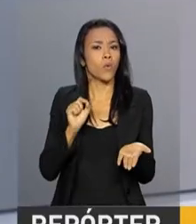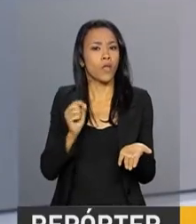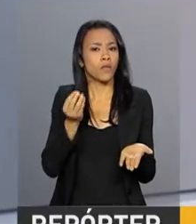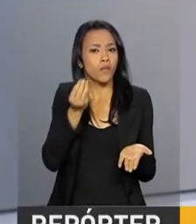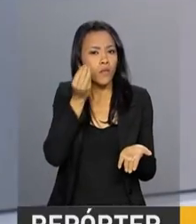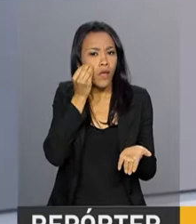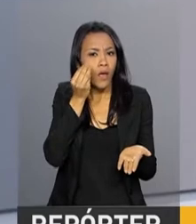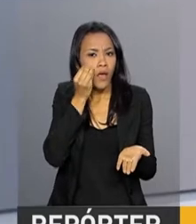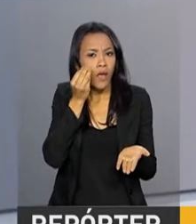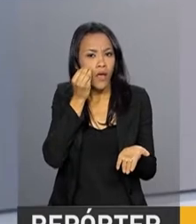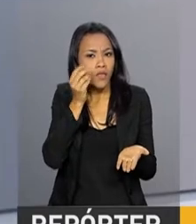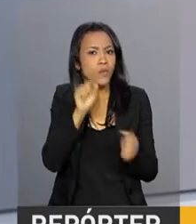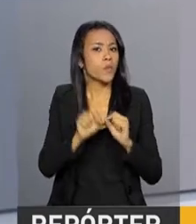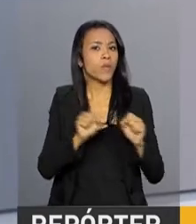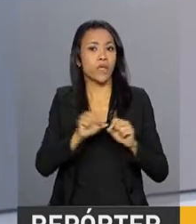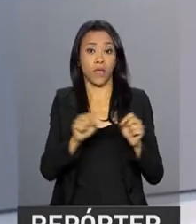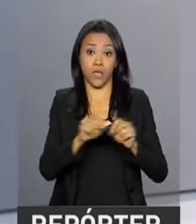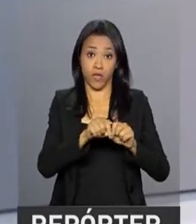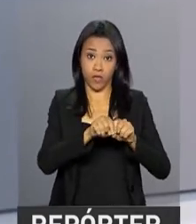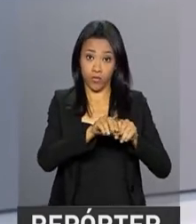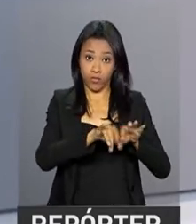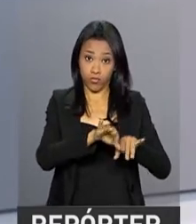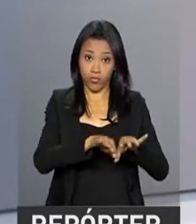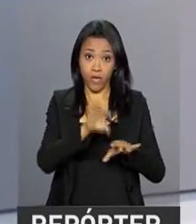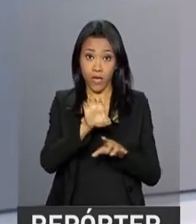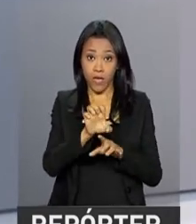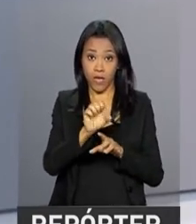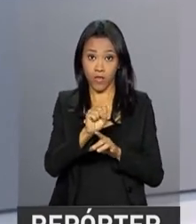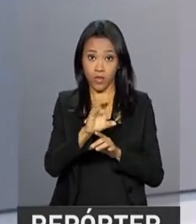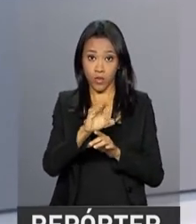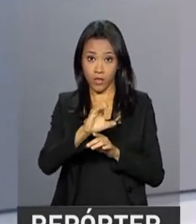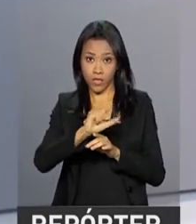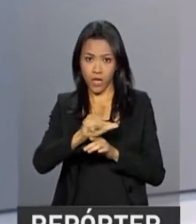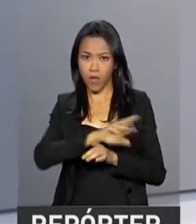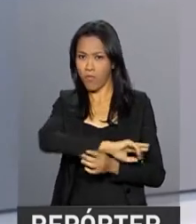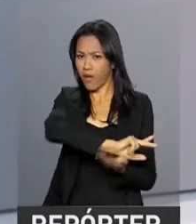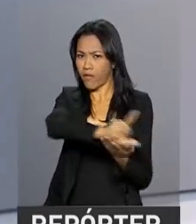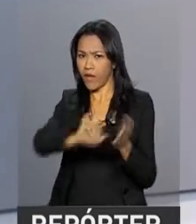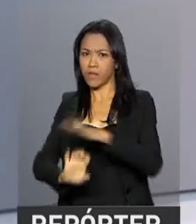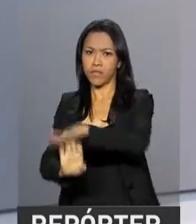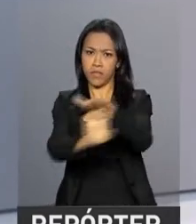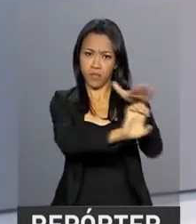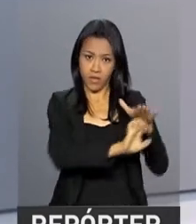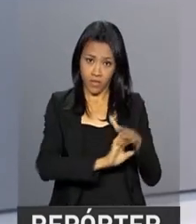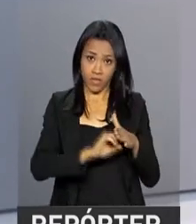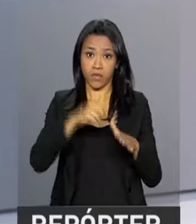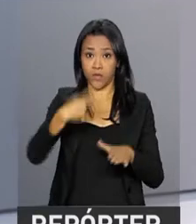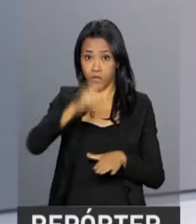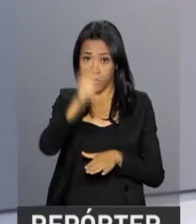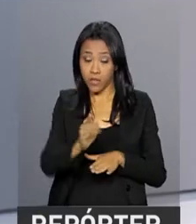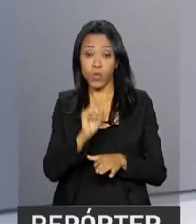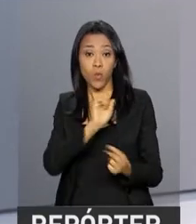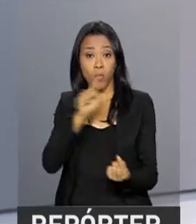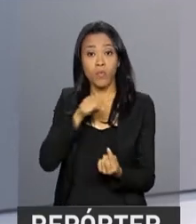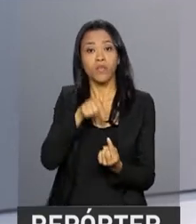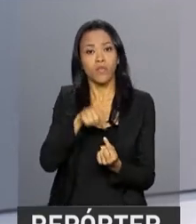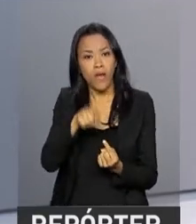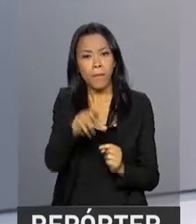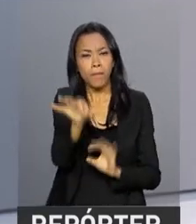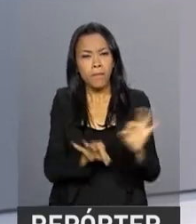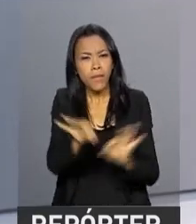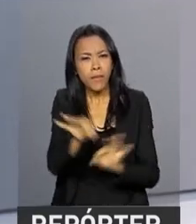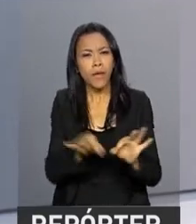da plataforma e social para todas as empresas do país a meta é preparar o setor produtivo para o início da utilização obrigatória